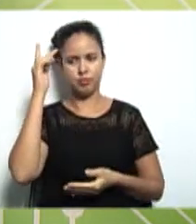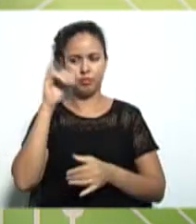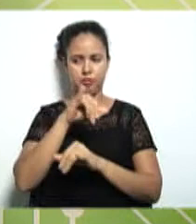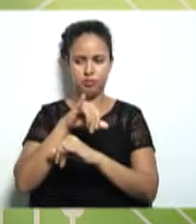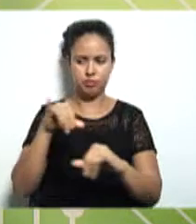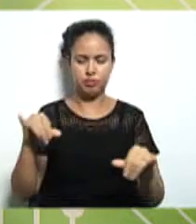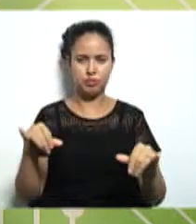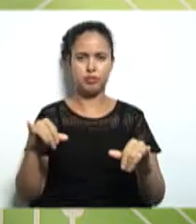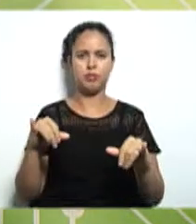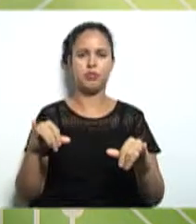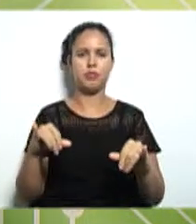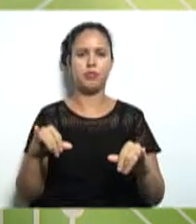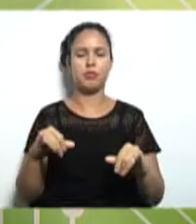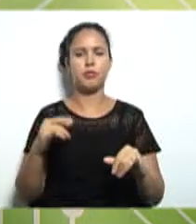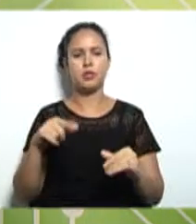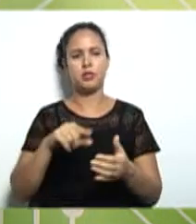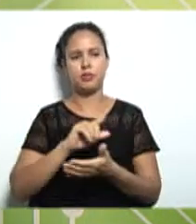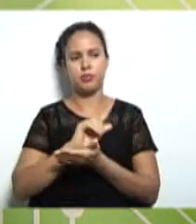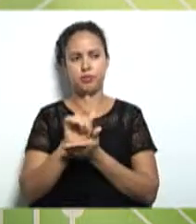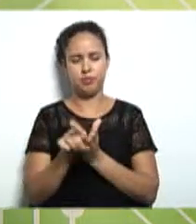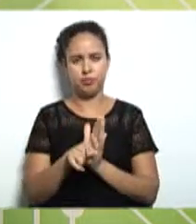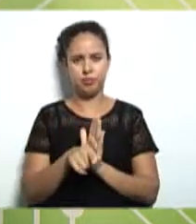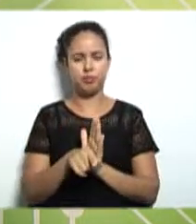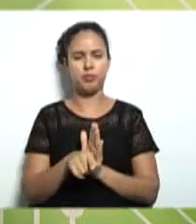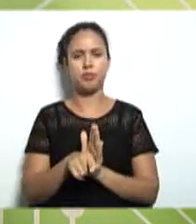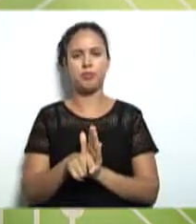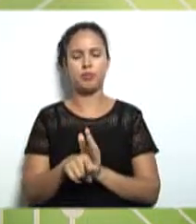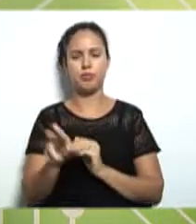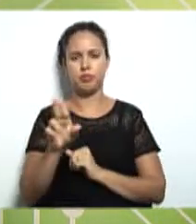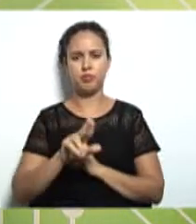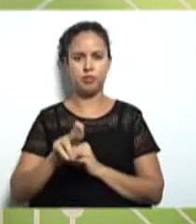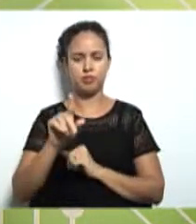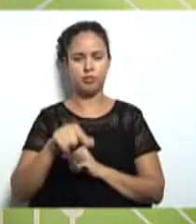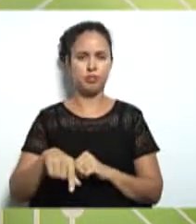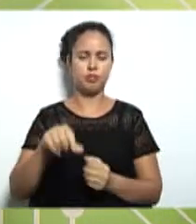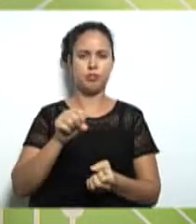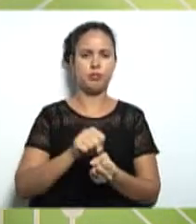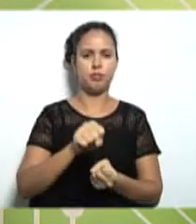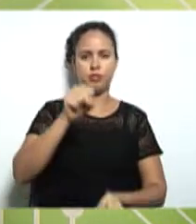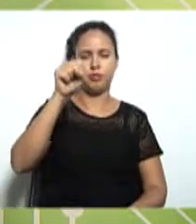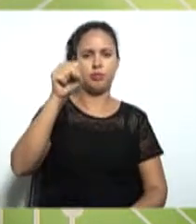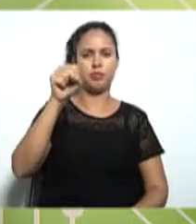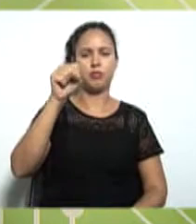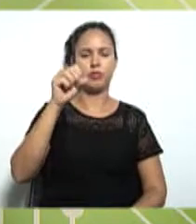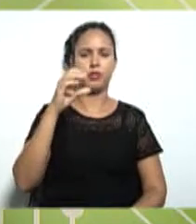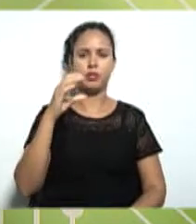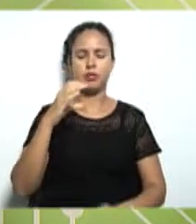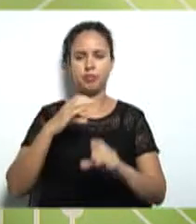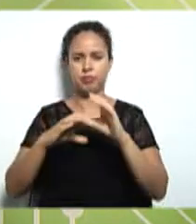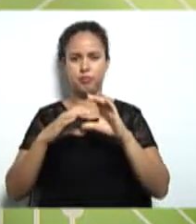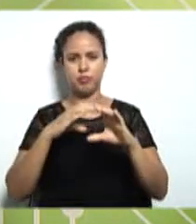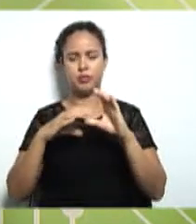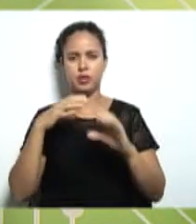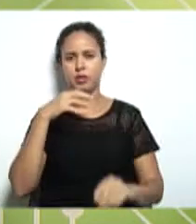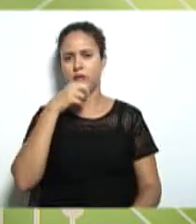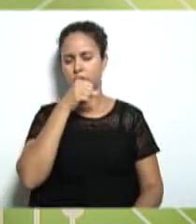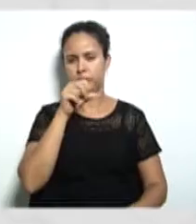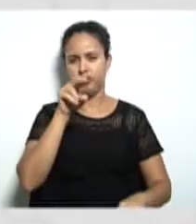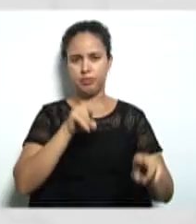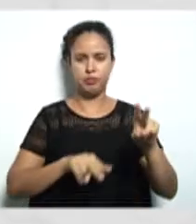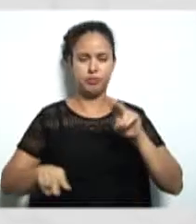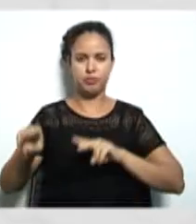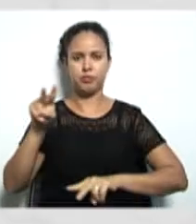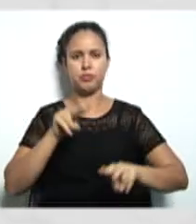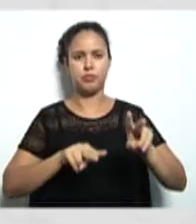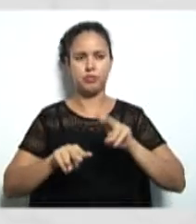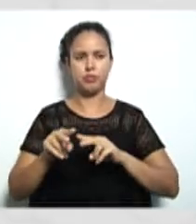divulgar, o gênero utilizado foi o banner, né, que é aquela comunicação rápida e visual. Então ele